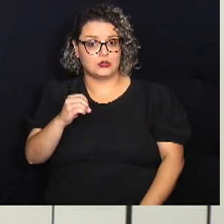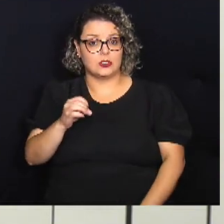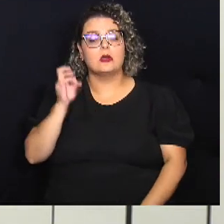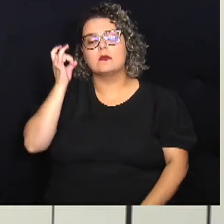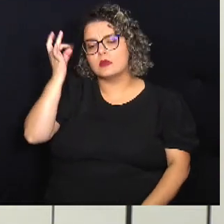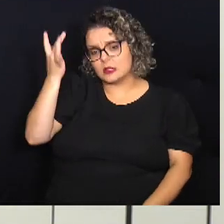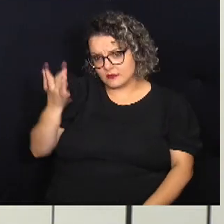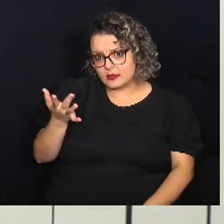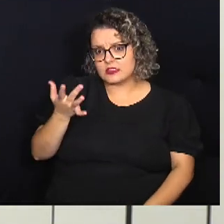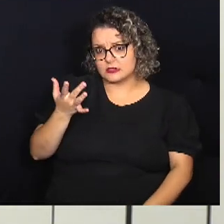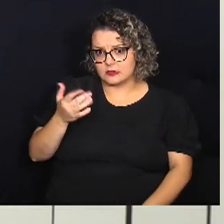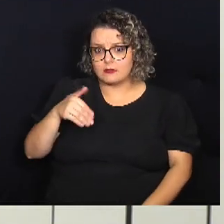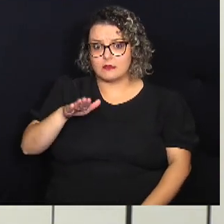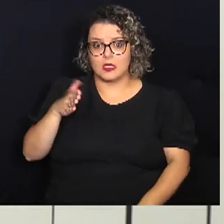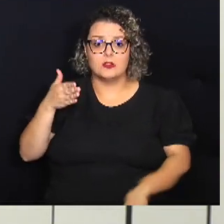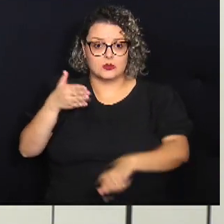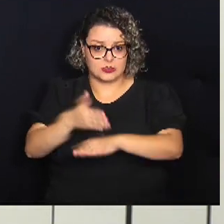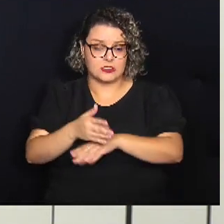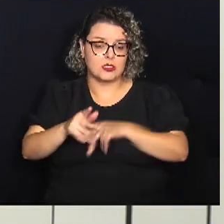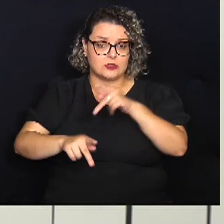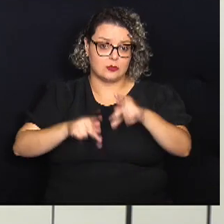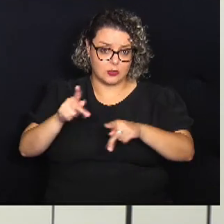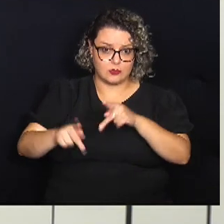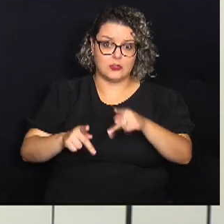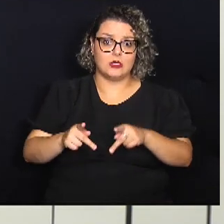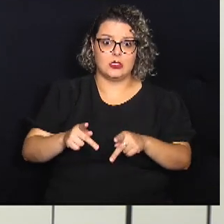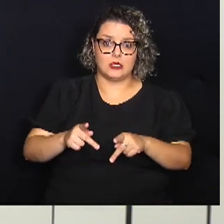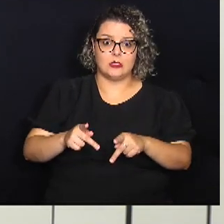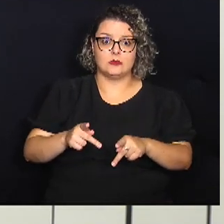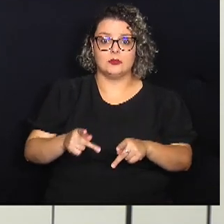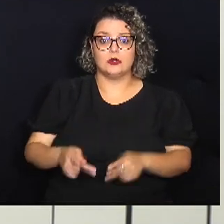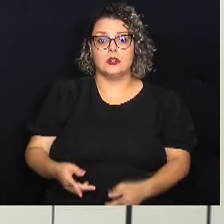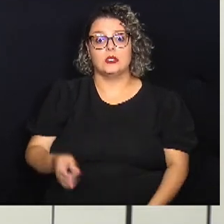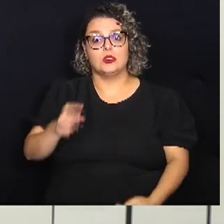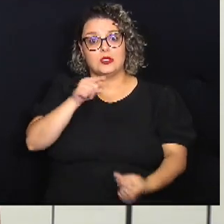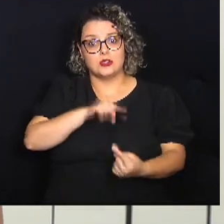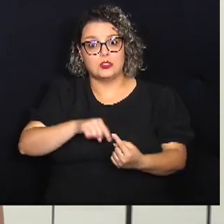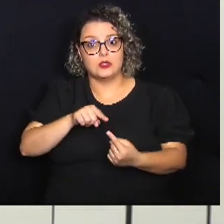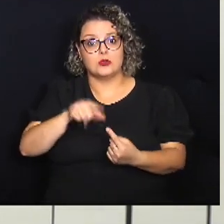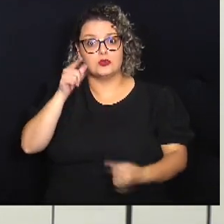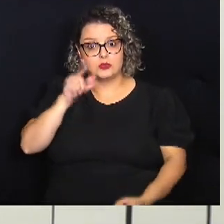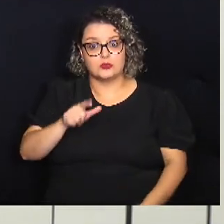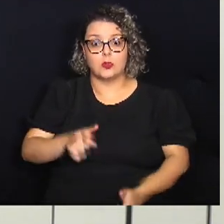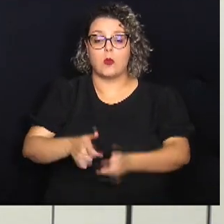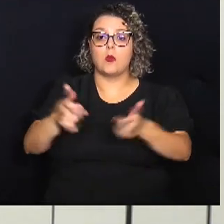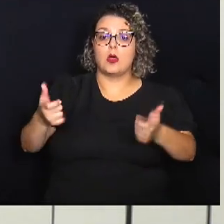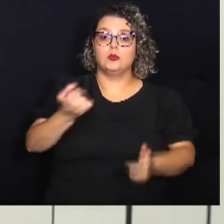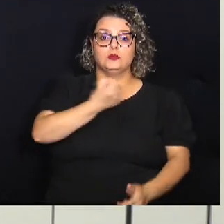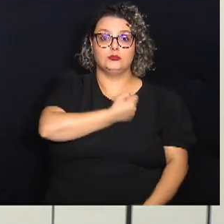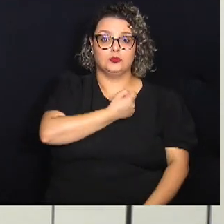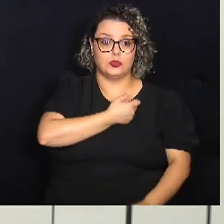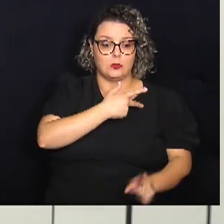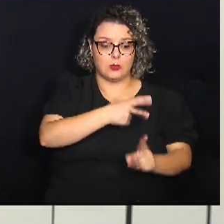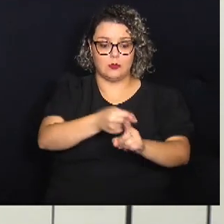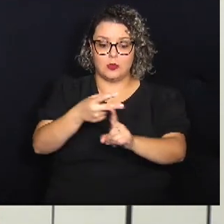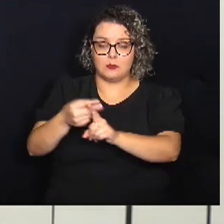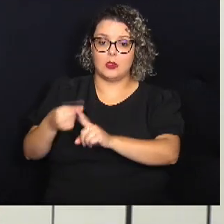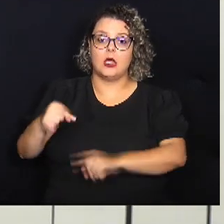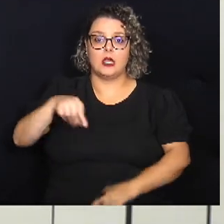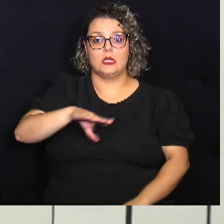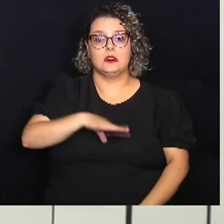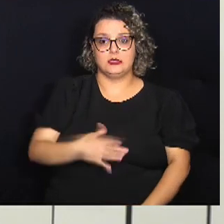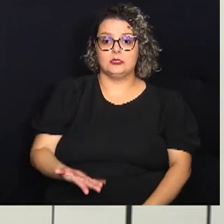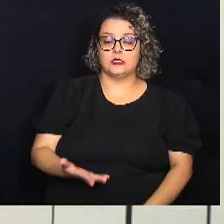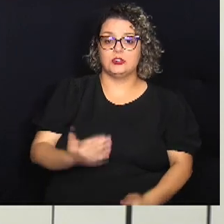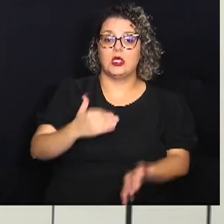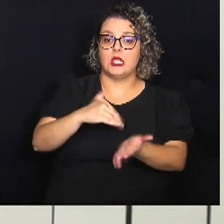facilitar ainda mais o acesso à população e atingir um alto número de cobertura aqui na cidade, a Secretaria